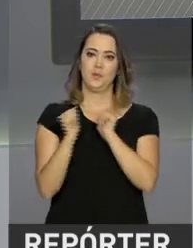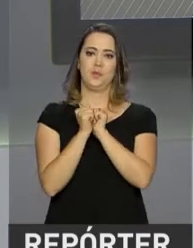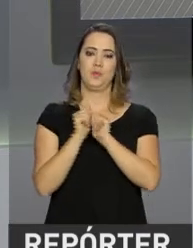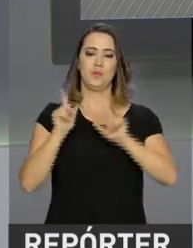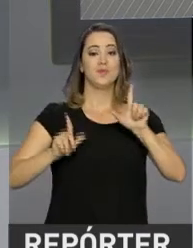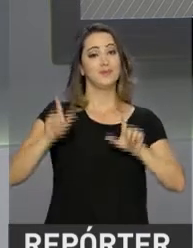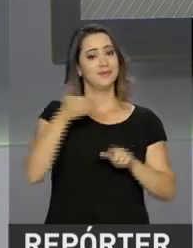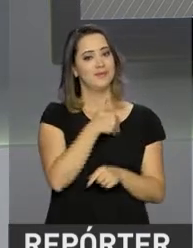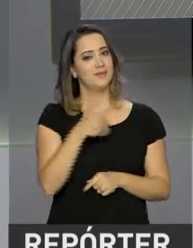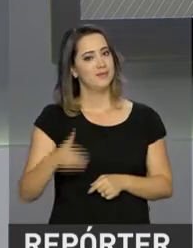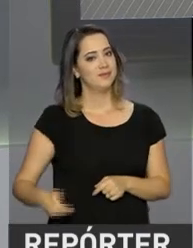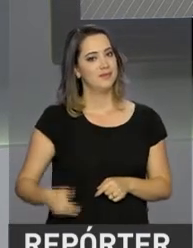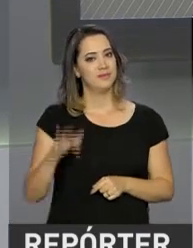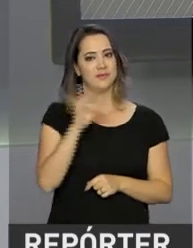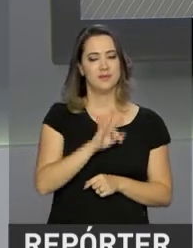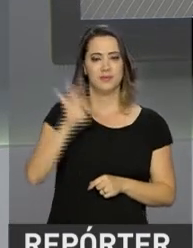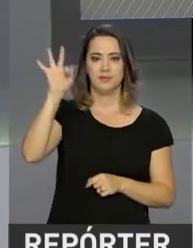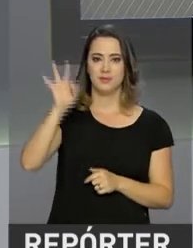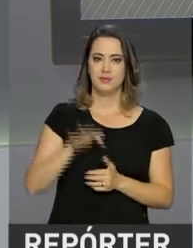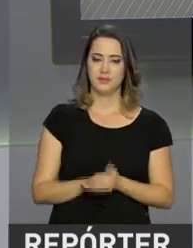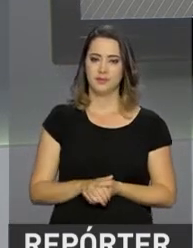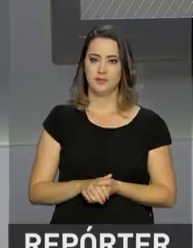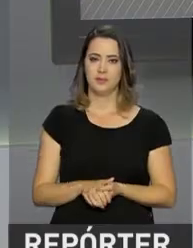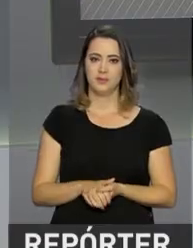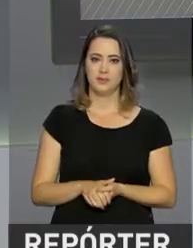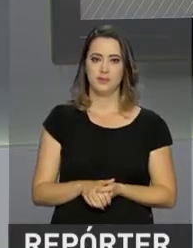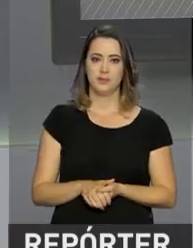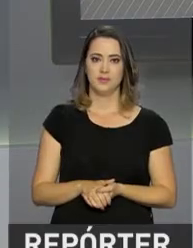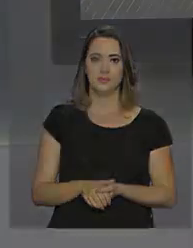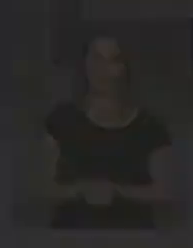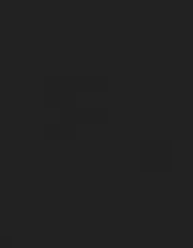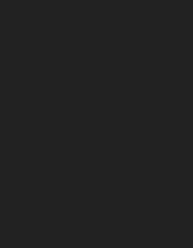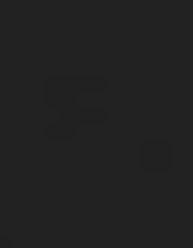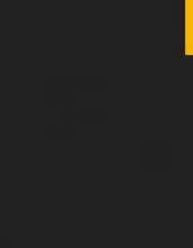continue com a gente aqui na nbr a tv do governo federal